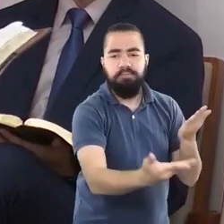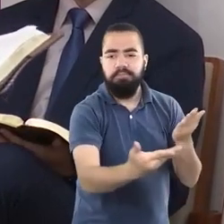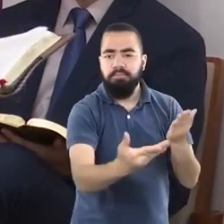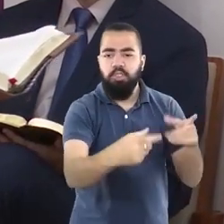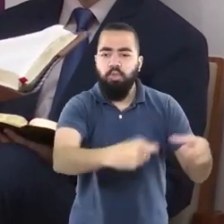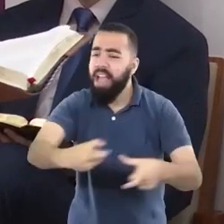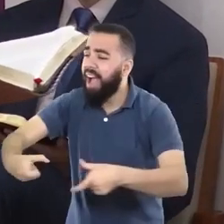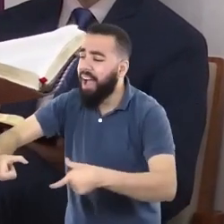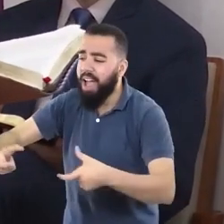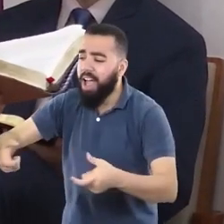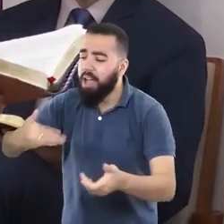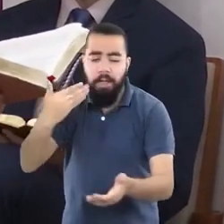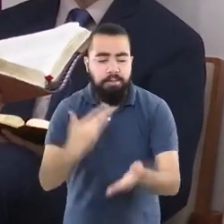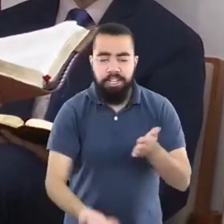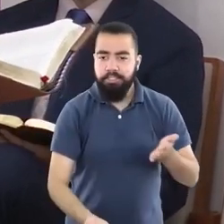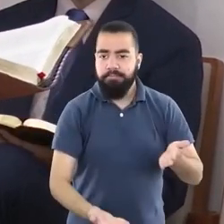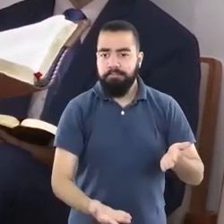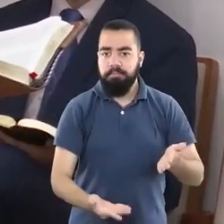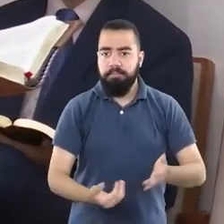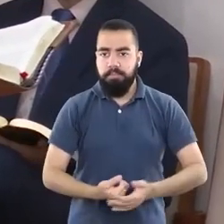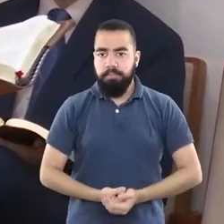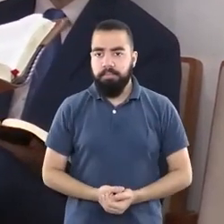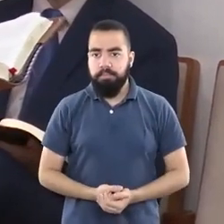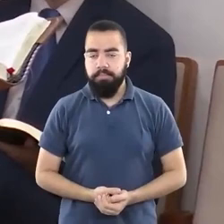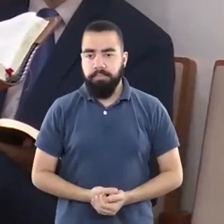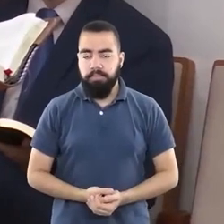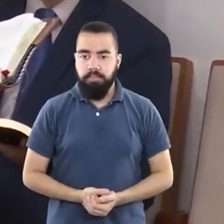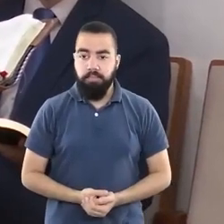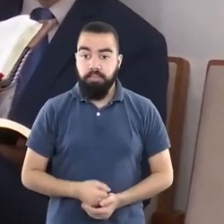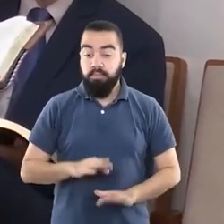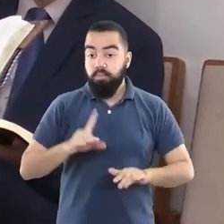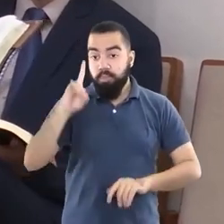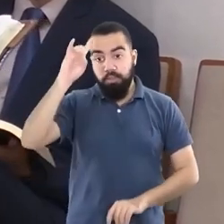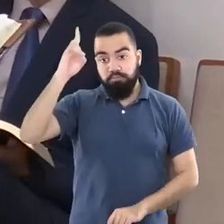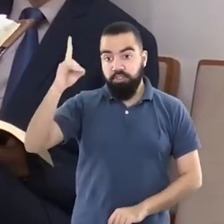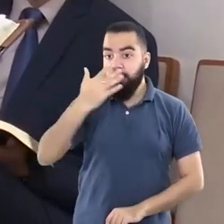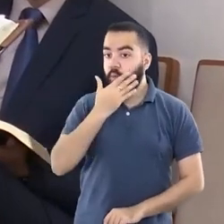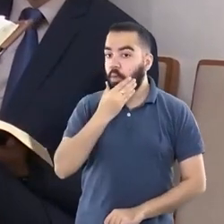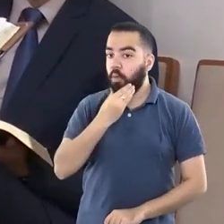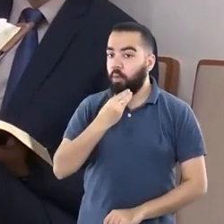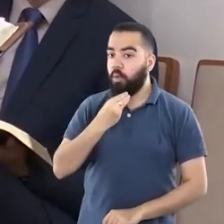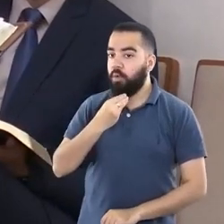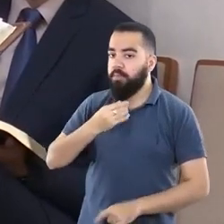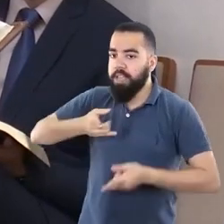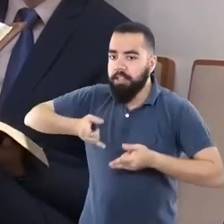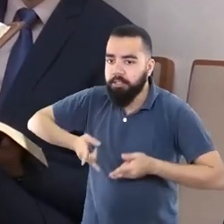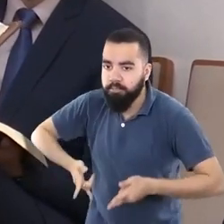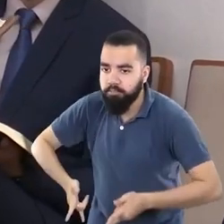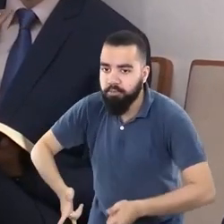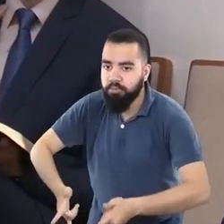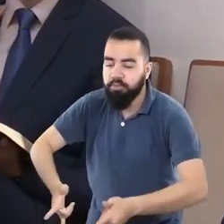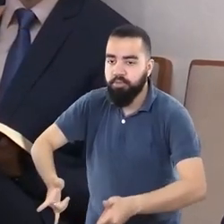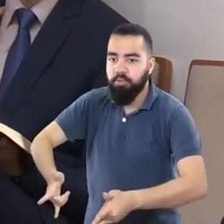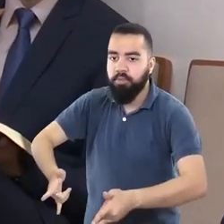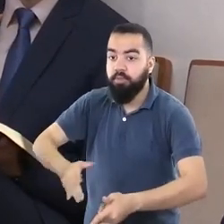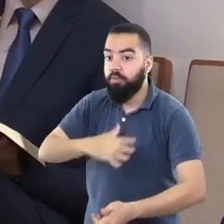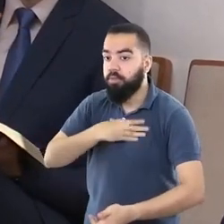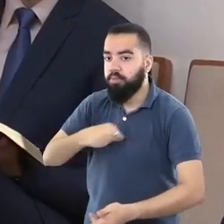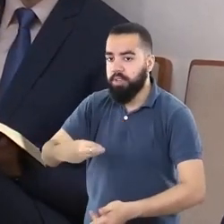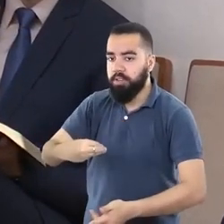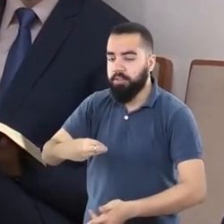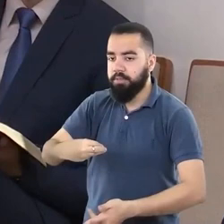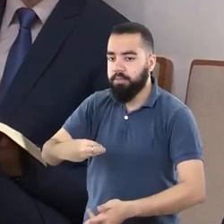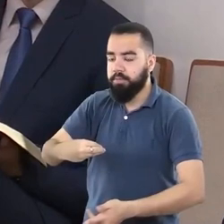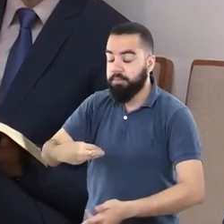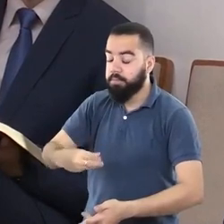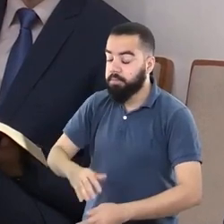Como aquele pai que, depois de sepultar o seu filho, voltava do cemitério, um amigo veio lhe dar um abraço e disse: meus